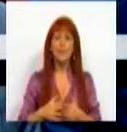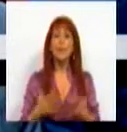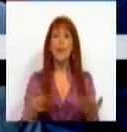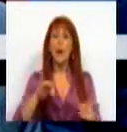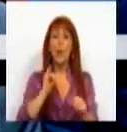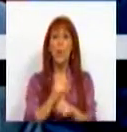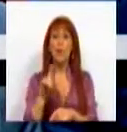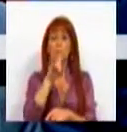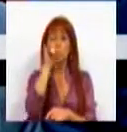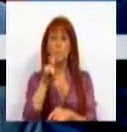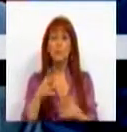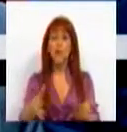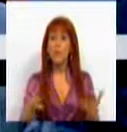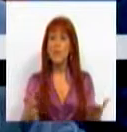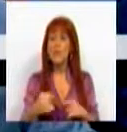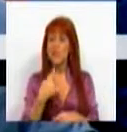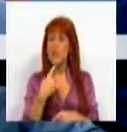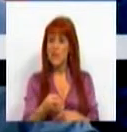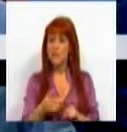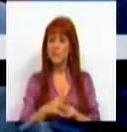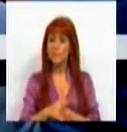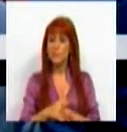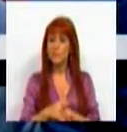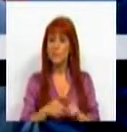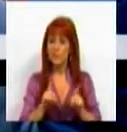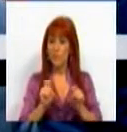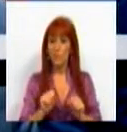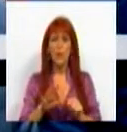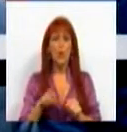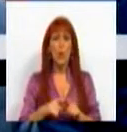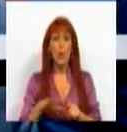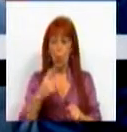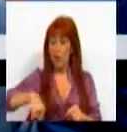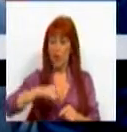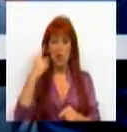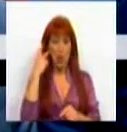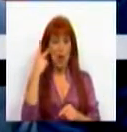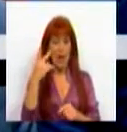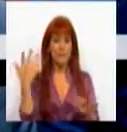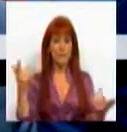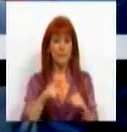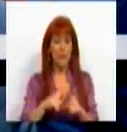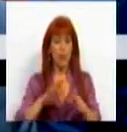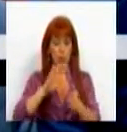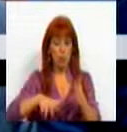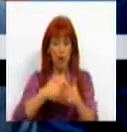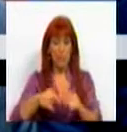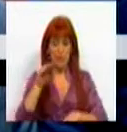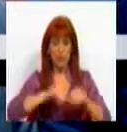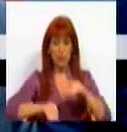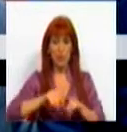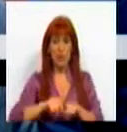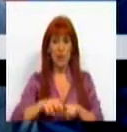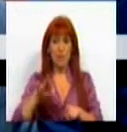E há outra questão que eu não posso deixar de referir, que é, quando nós olhamos para o programa eleitoral